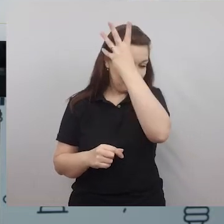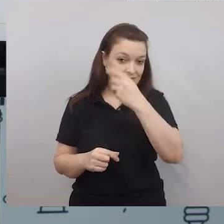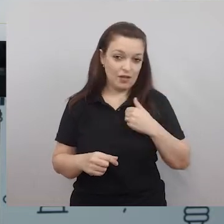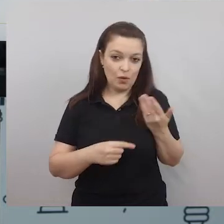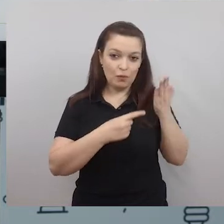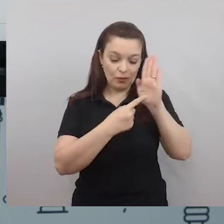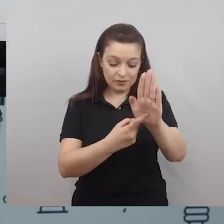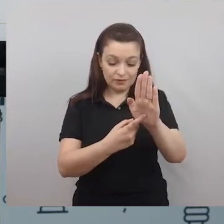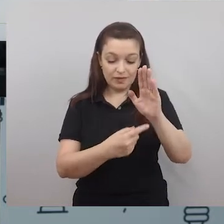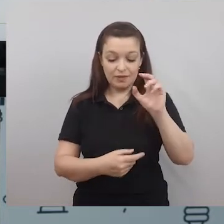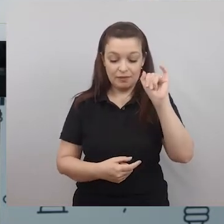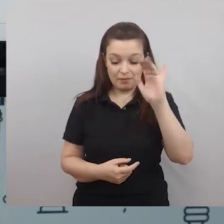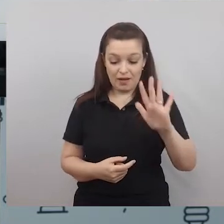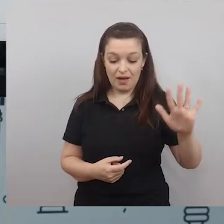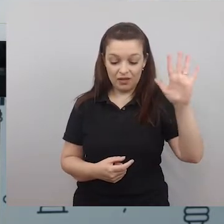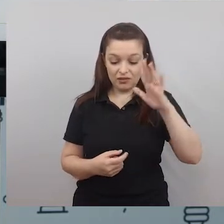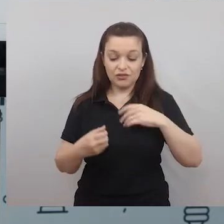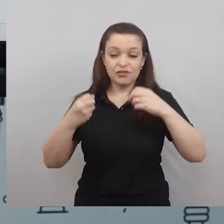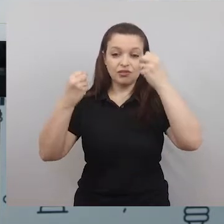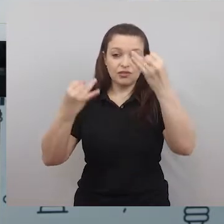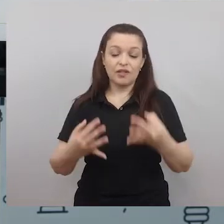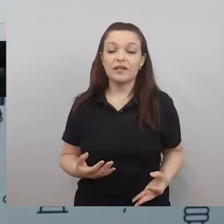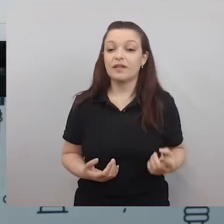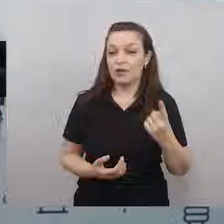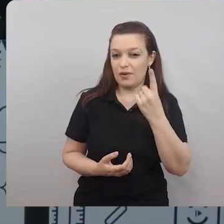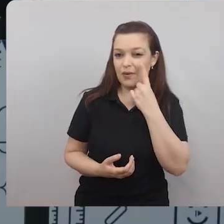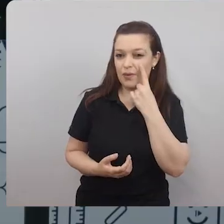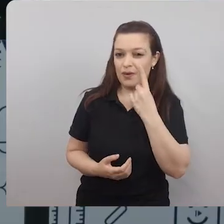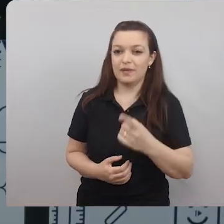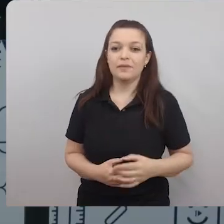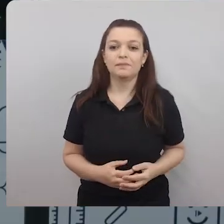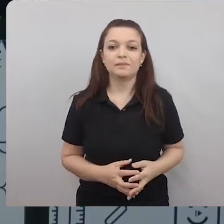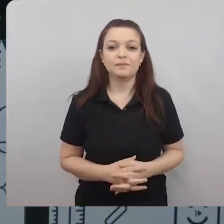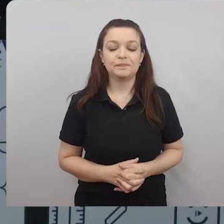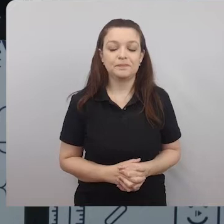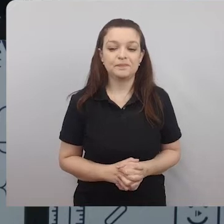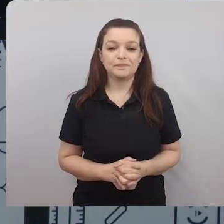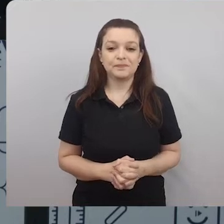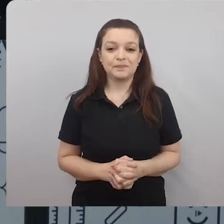Armandinho. E que eu trouxe aqui uma imagem. Olha só.